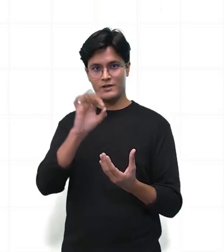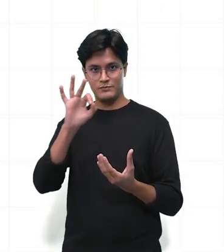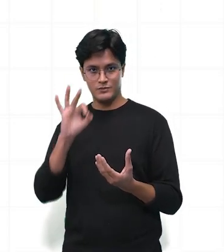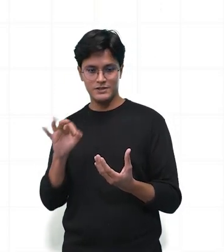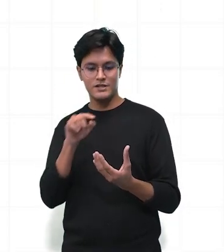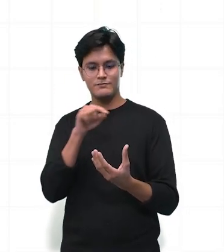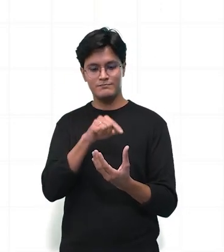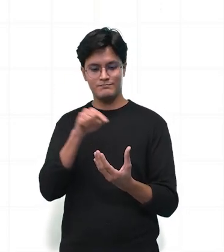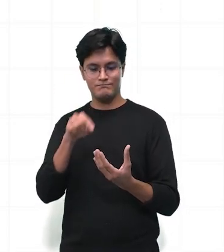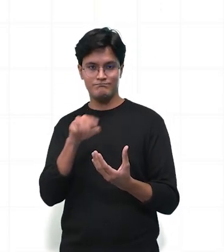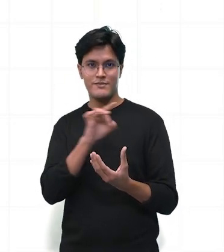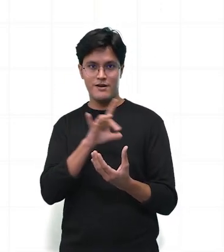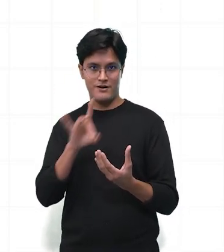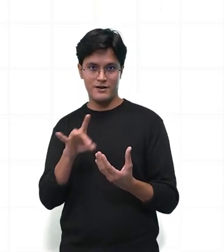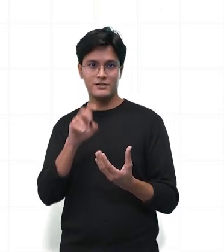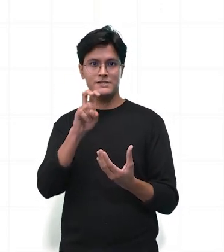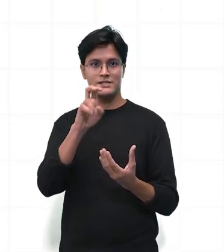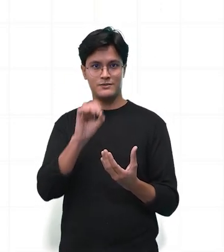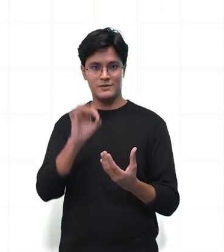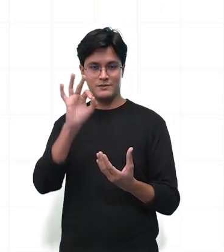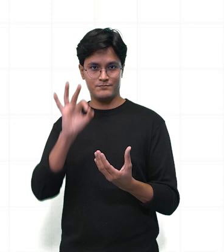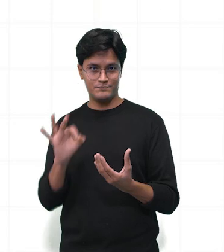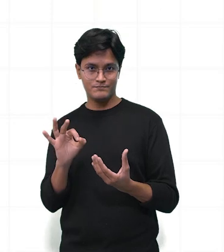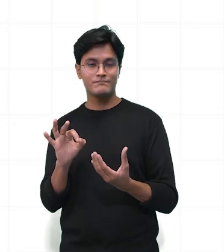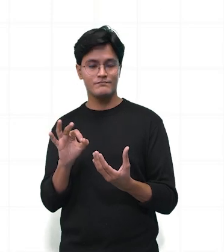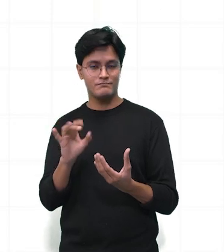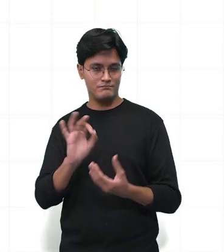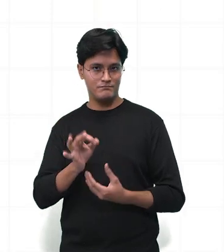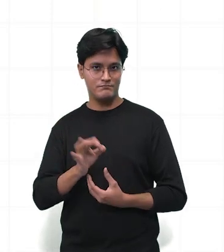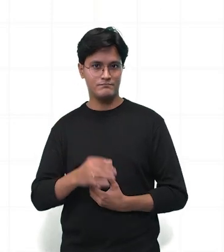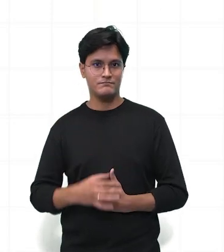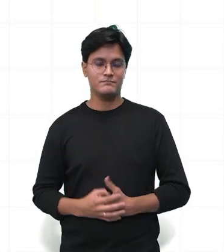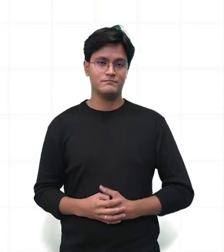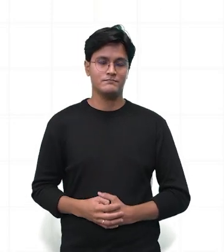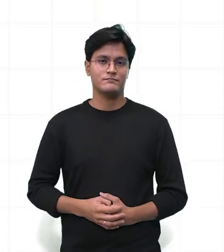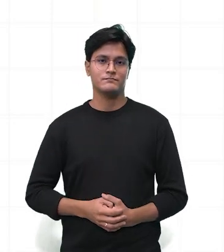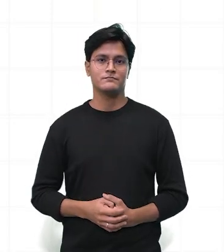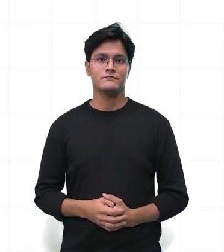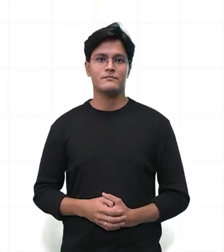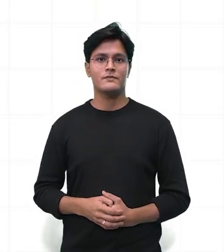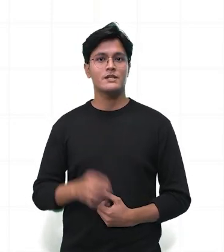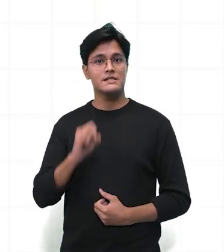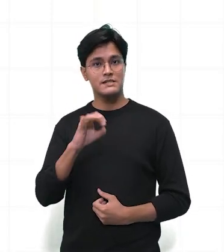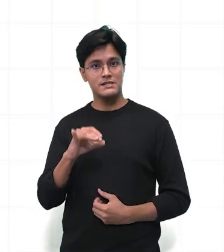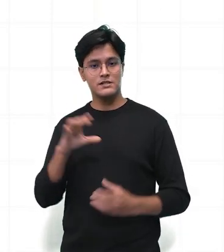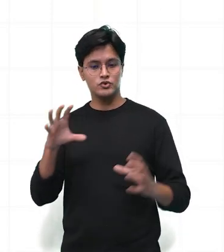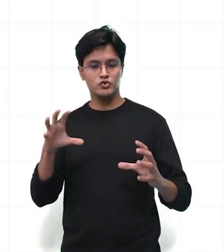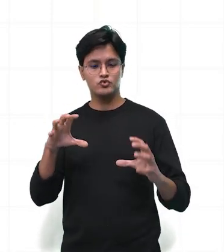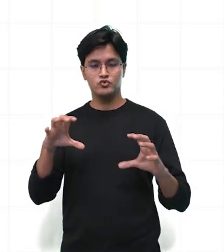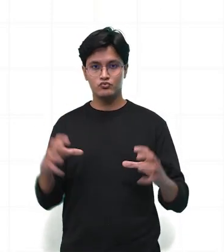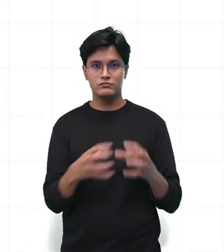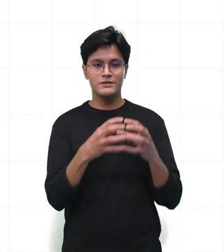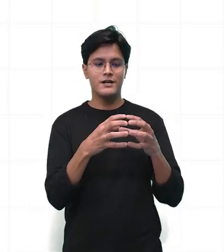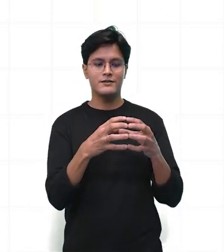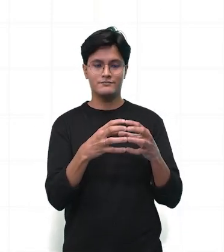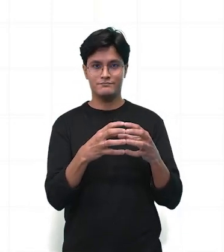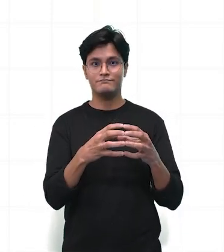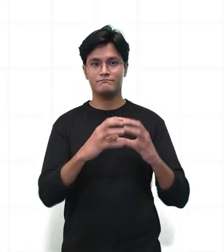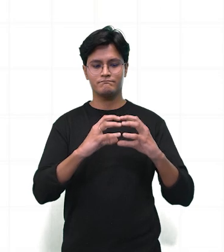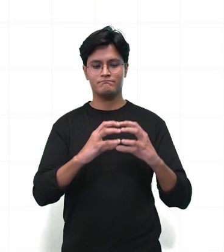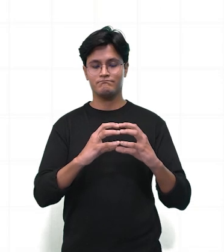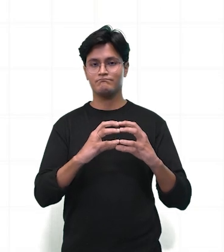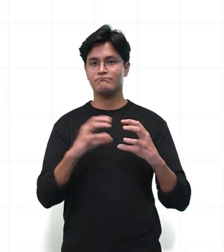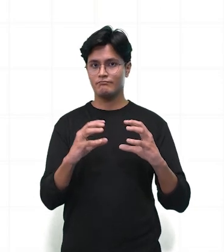50%. Então você tem 50% de um lado e 50% de outro. Quando você junta as duas bandas novamente, você passa a